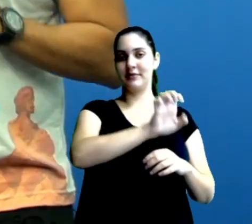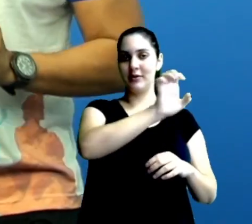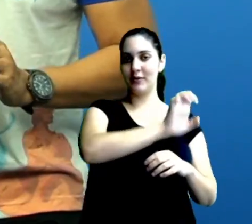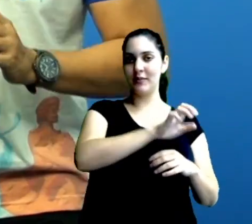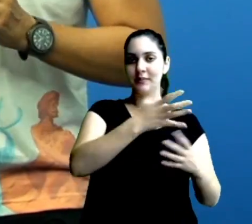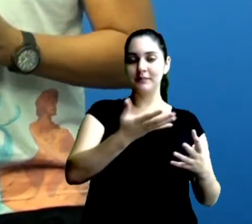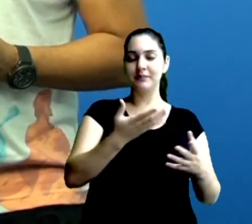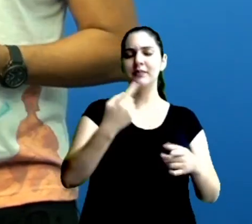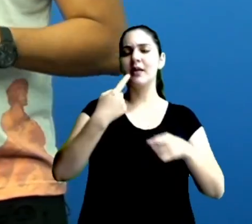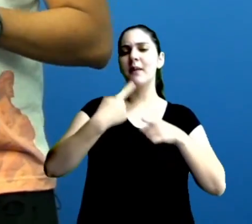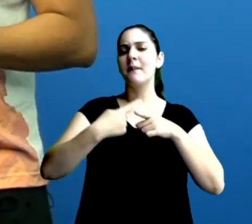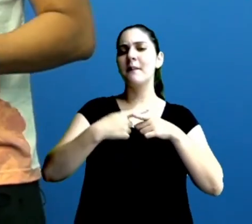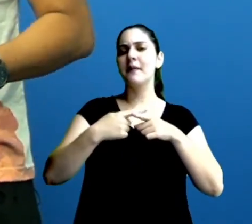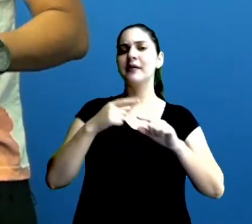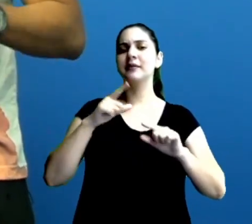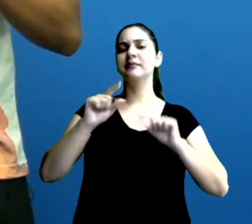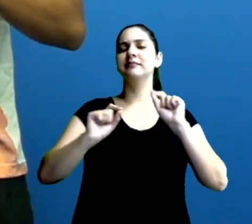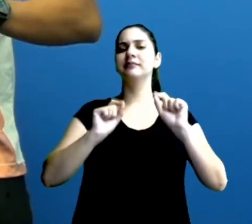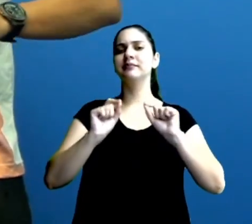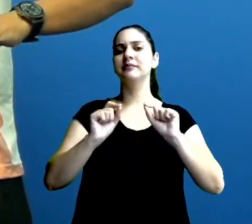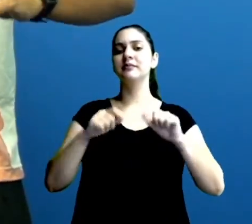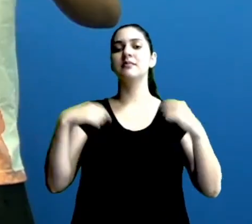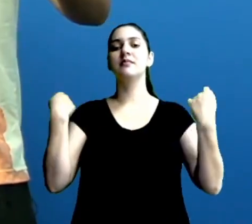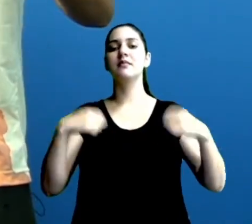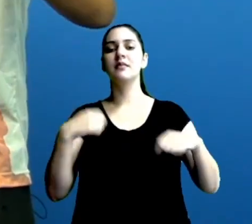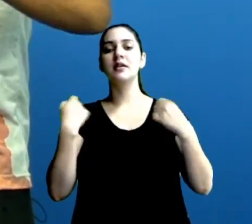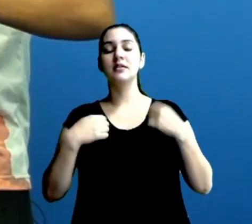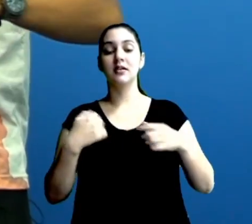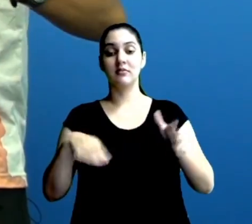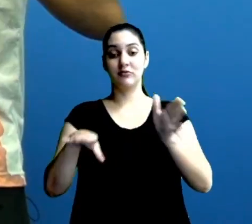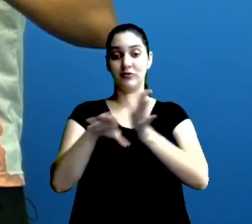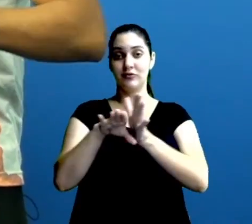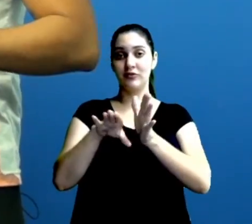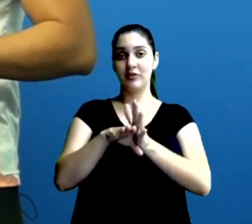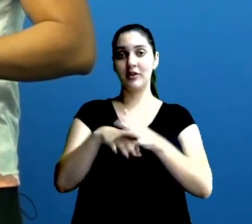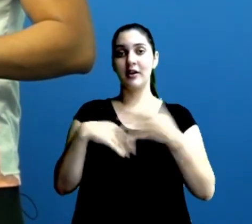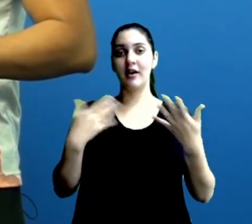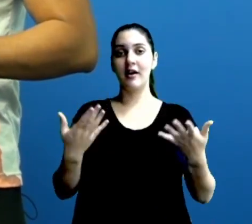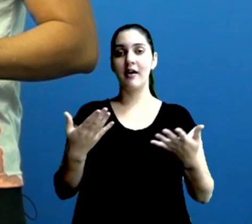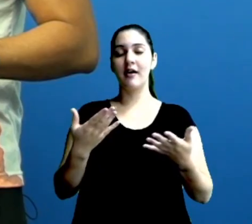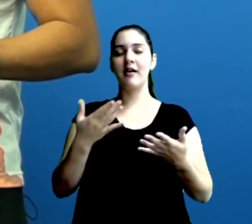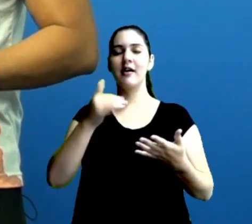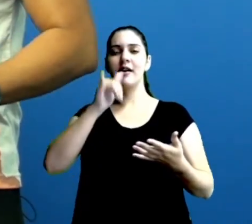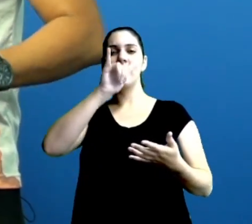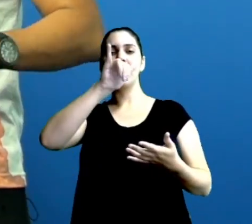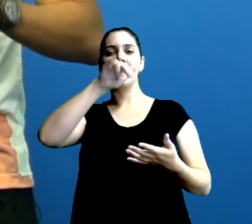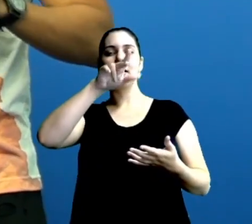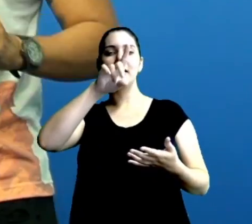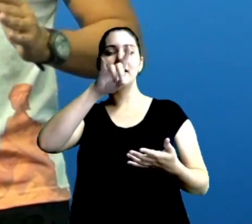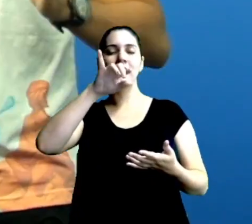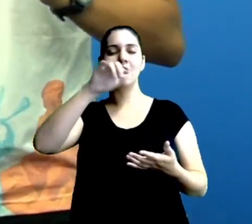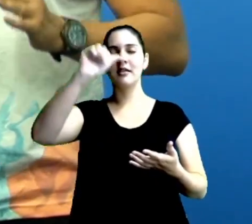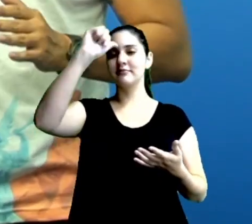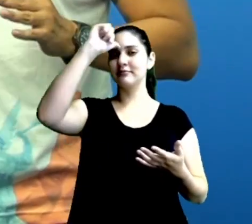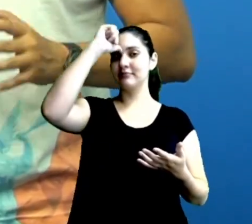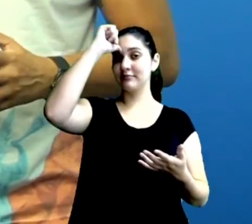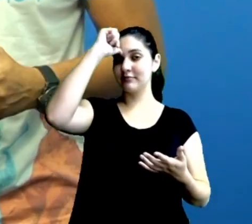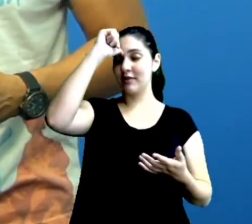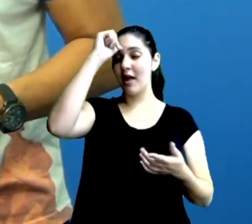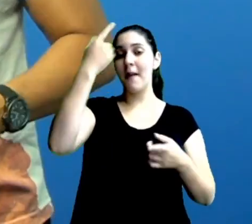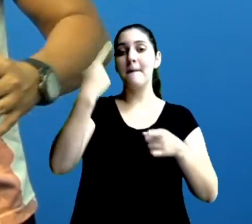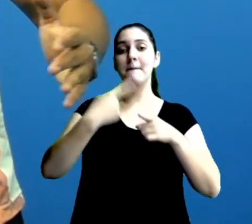Bem, por que é que eles precisavam chegar às Índias, por exemplo? Porque todas as